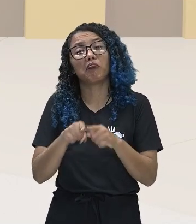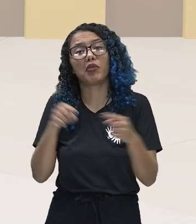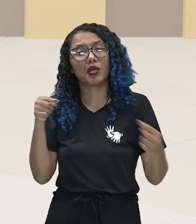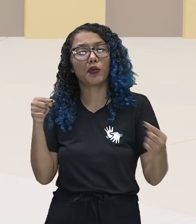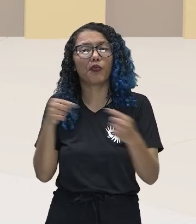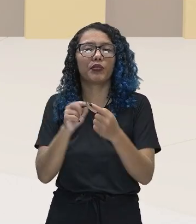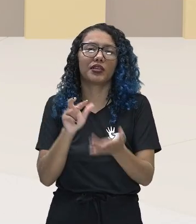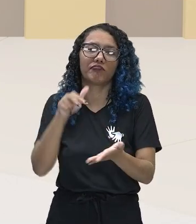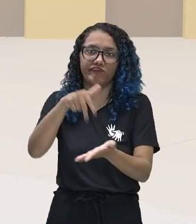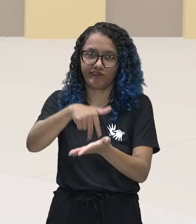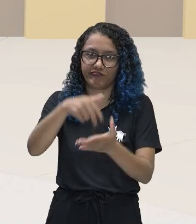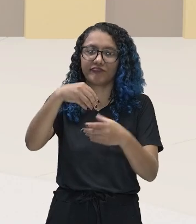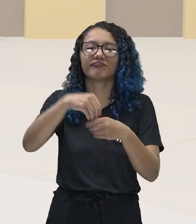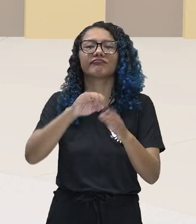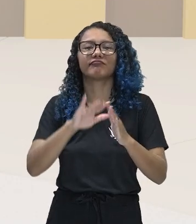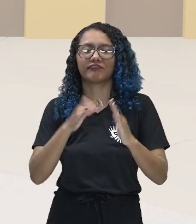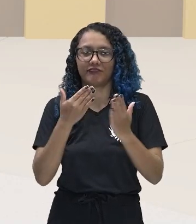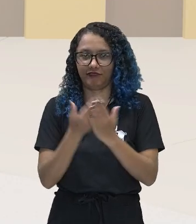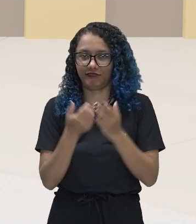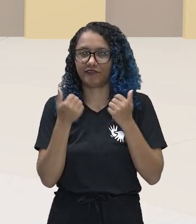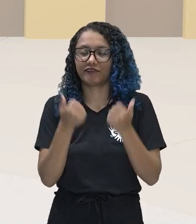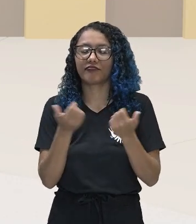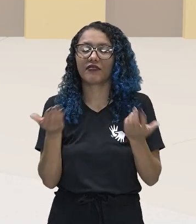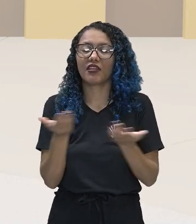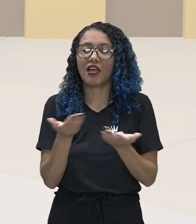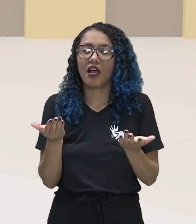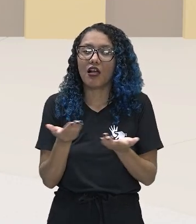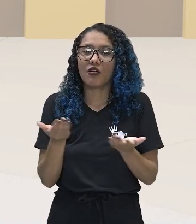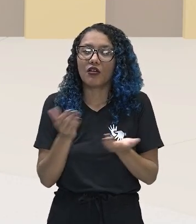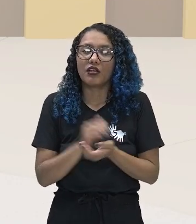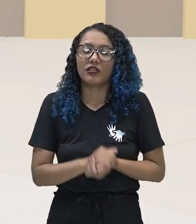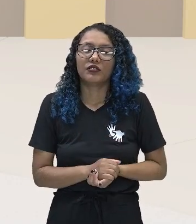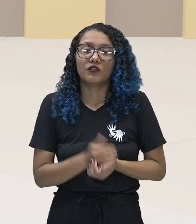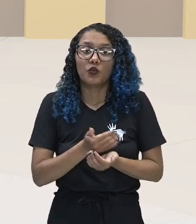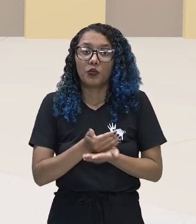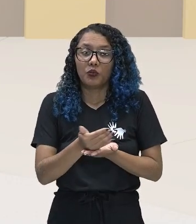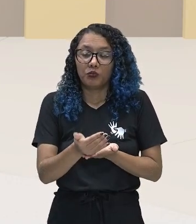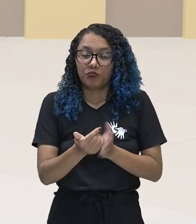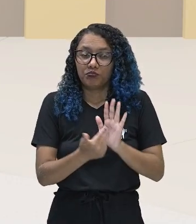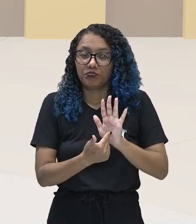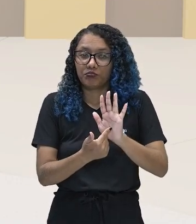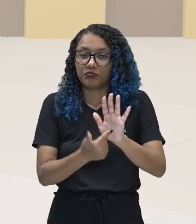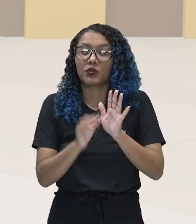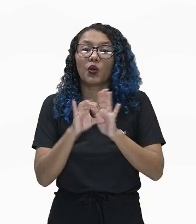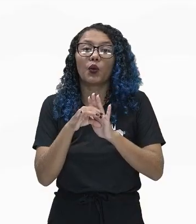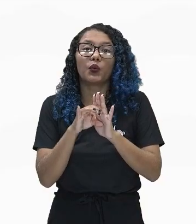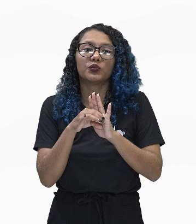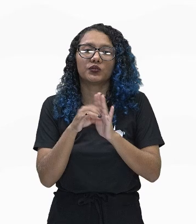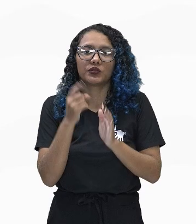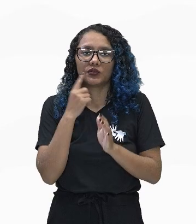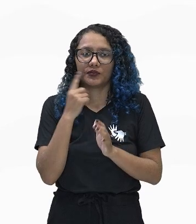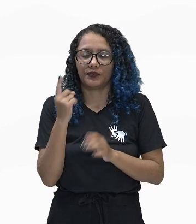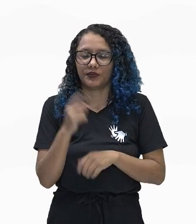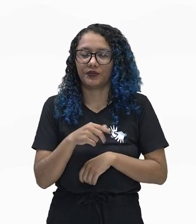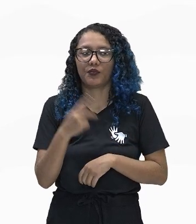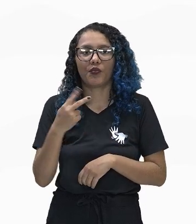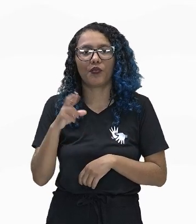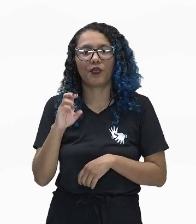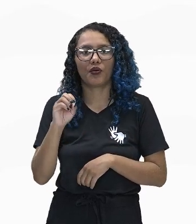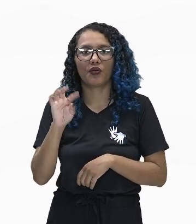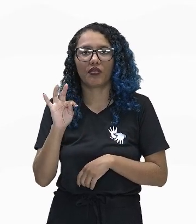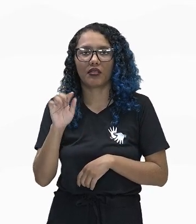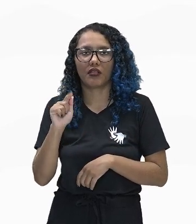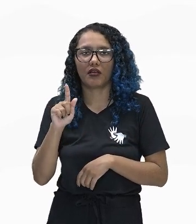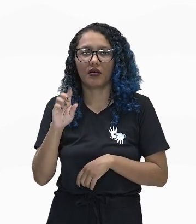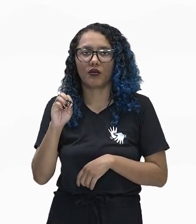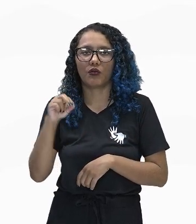da escola, tá bom? E aí, inicialmente, para começar a aula de hoje, eu trago para vocês o conceito do protagonismo, olha só.